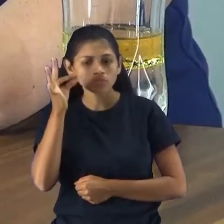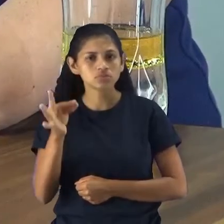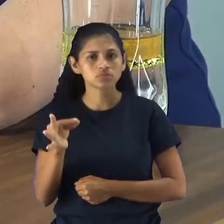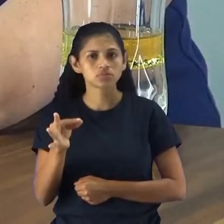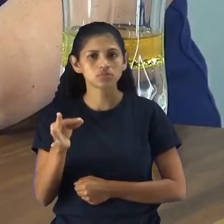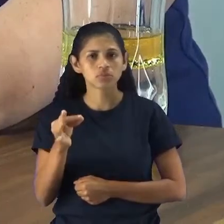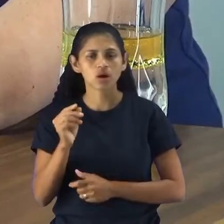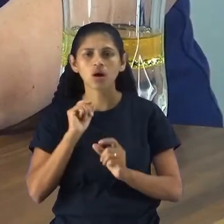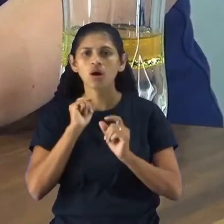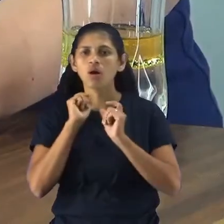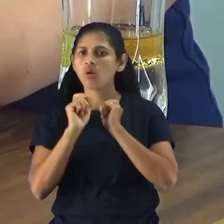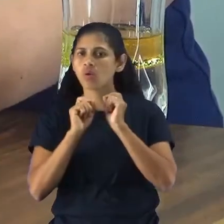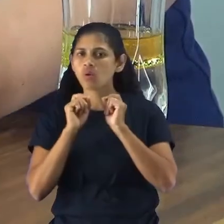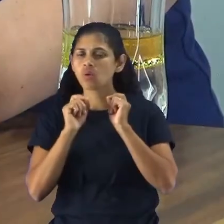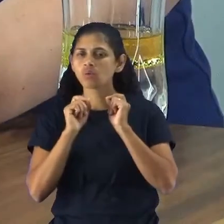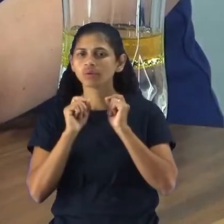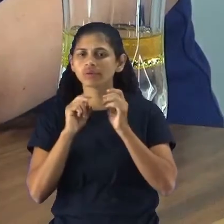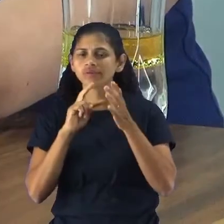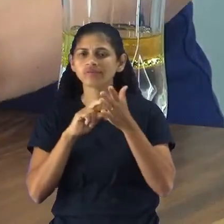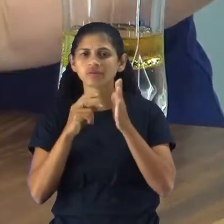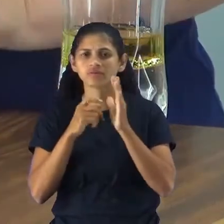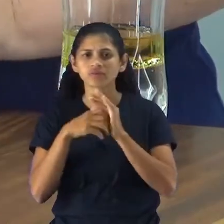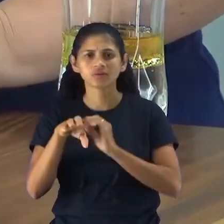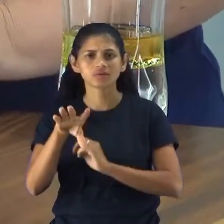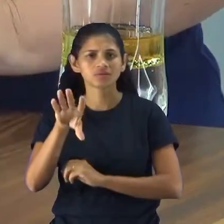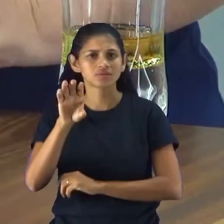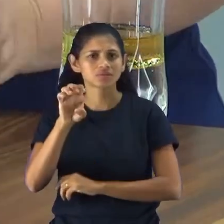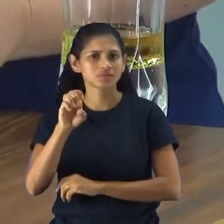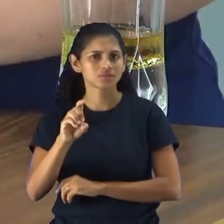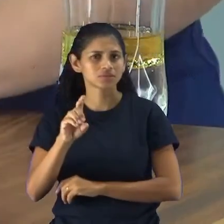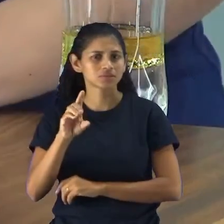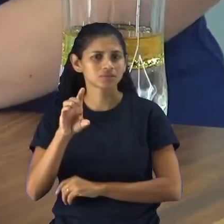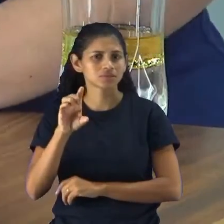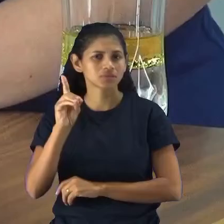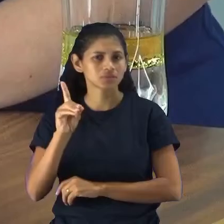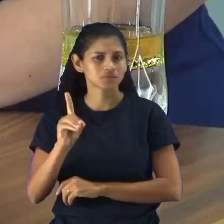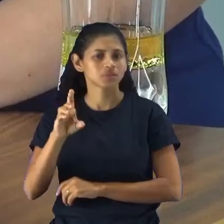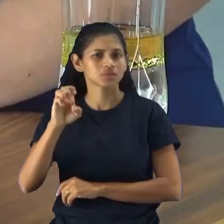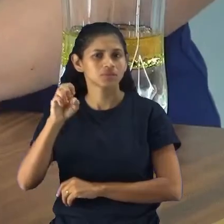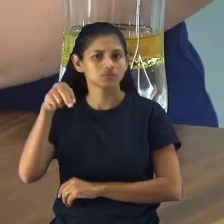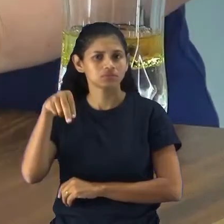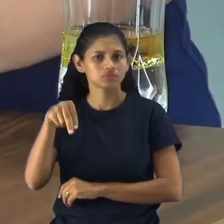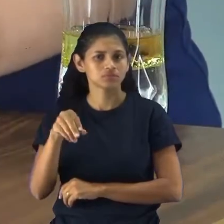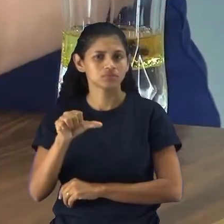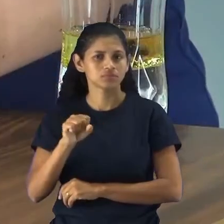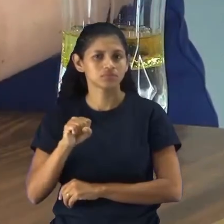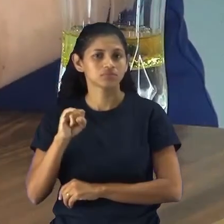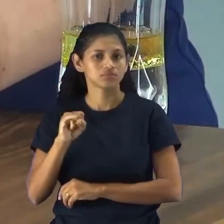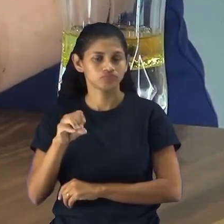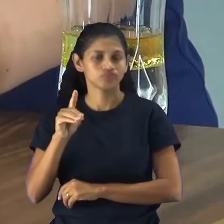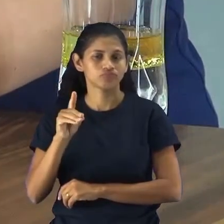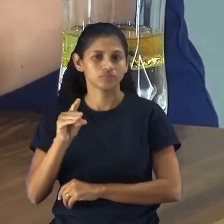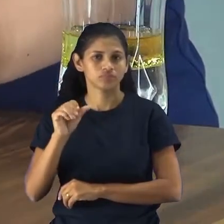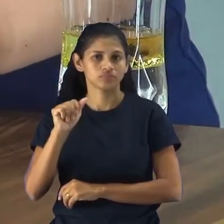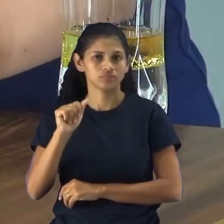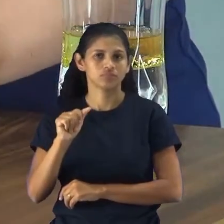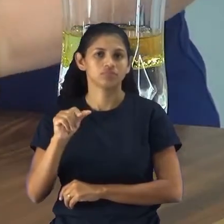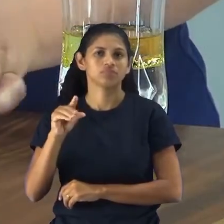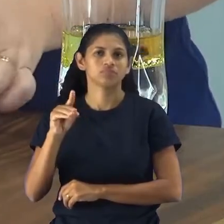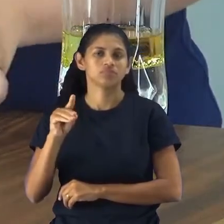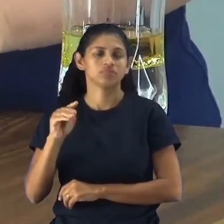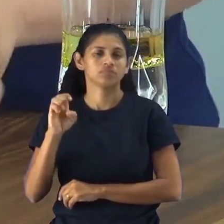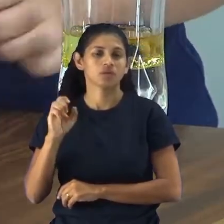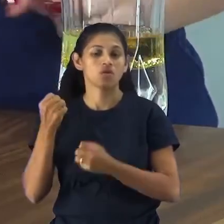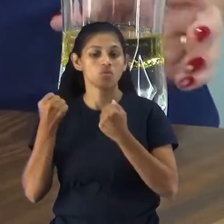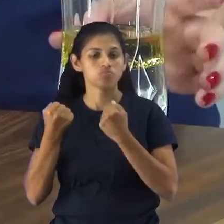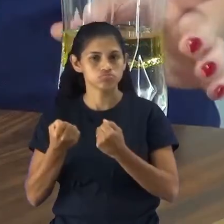vezes a gente fica nos questionando o que será essa densidade, como que funciona essa densidade? E aí a gente observa que